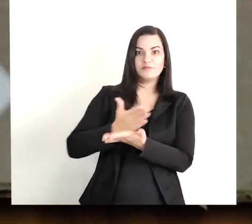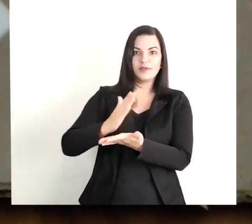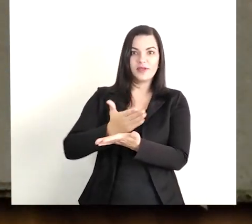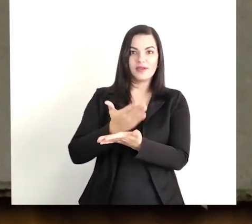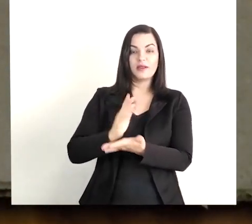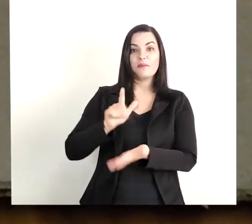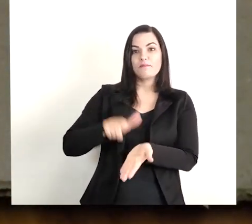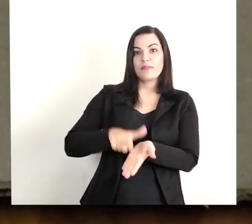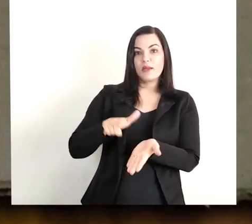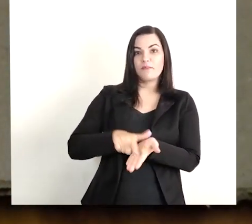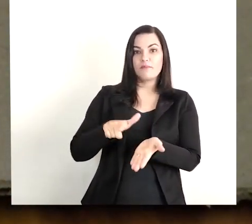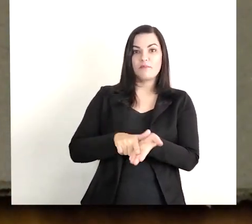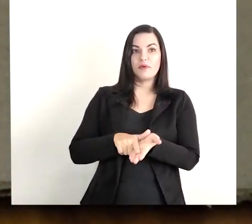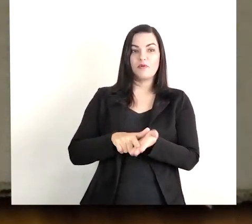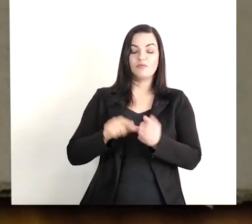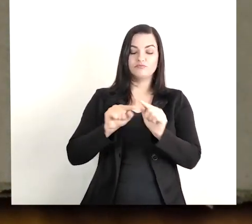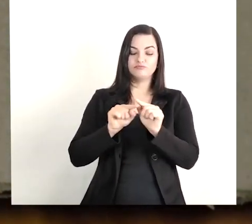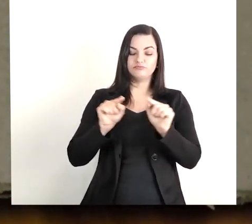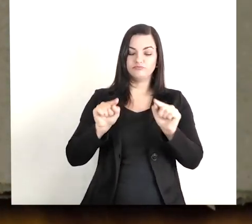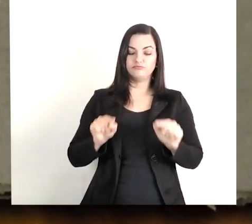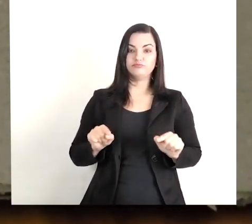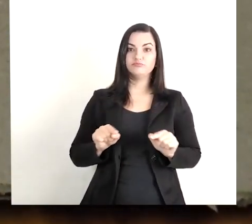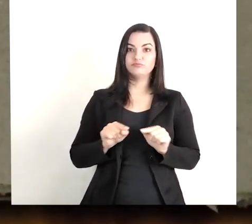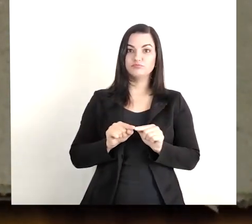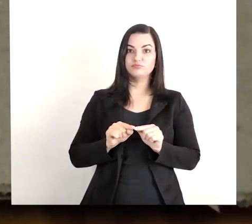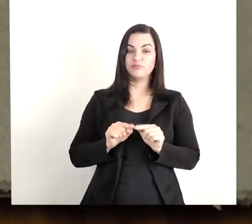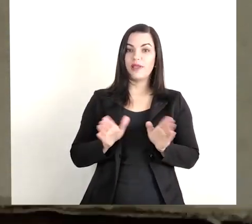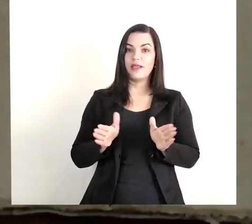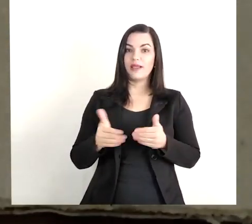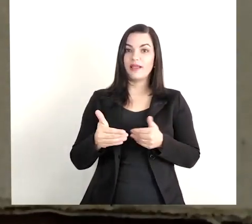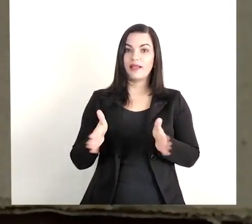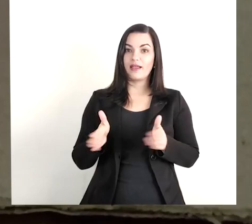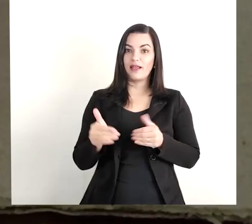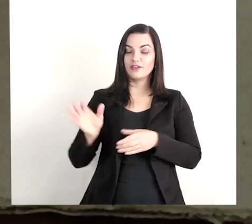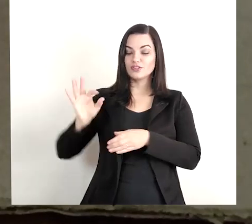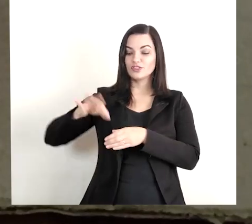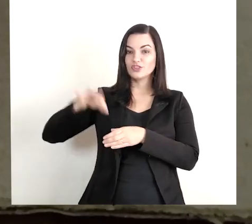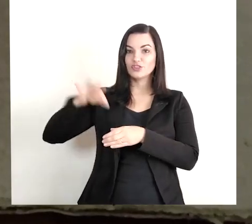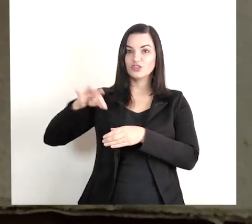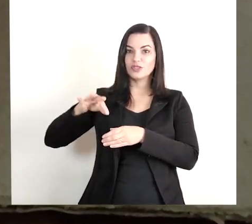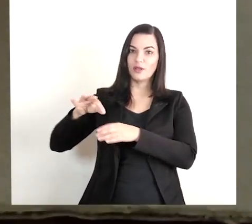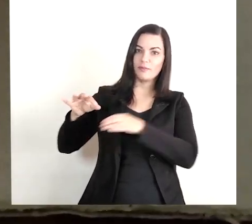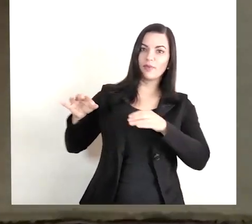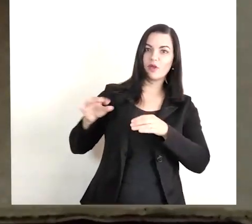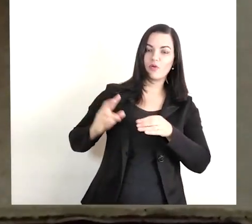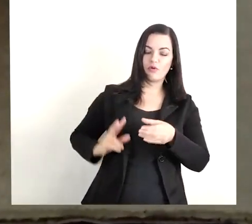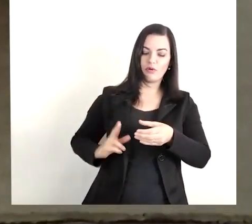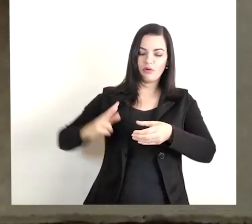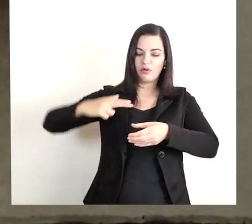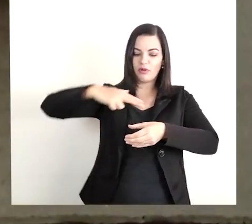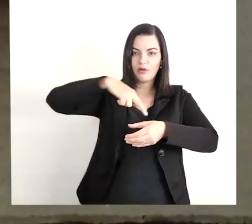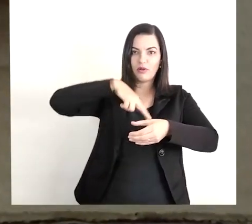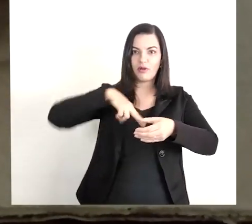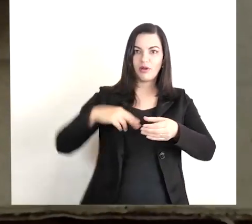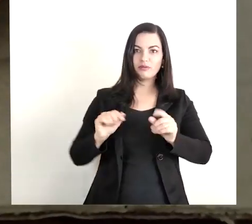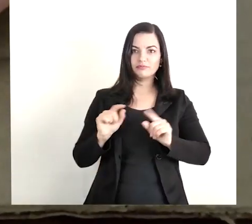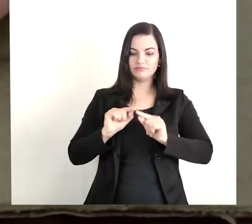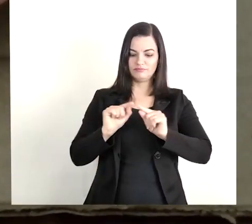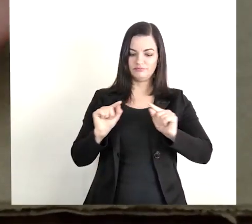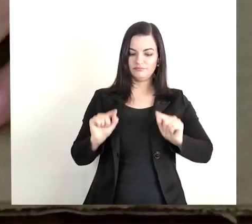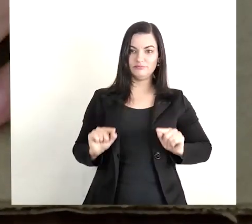um pedacinho de papelão de caixinha de chá. Ele vai ser o meu molde para fazer a parte